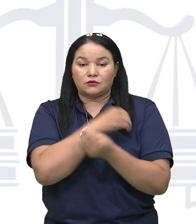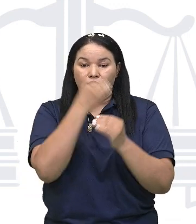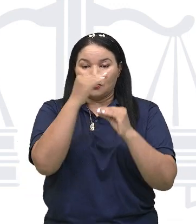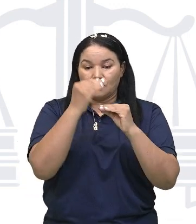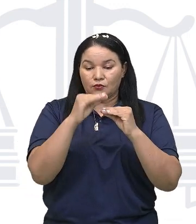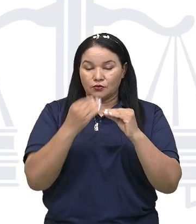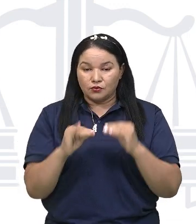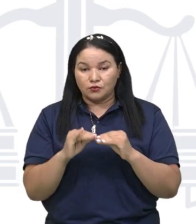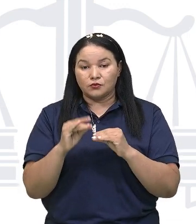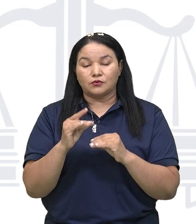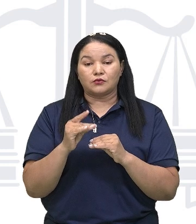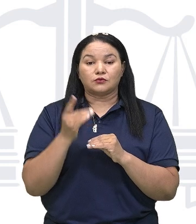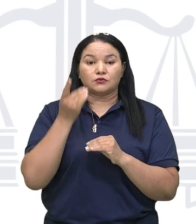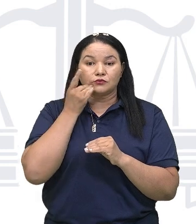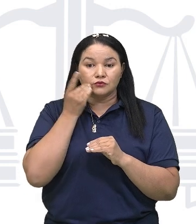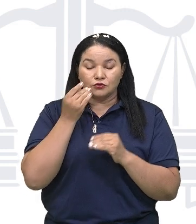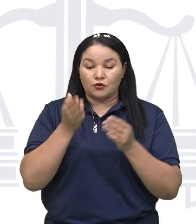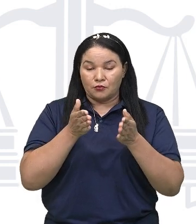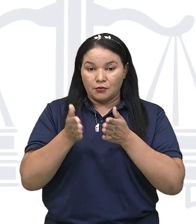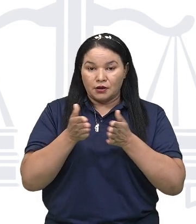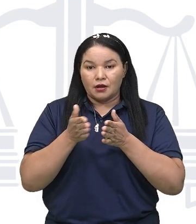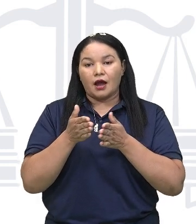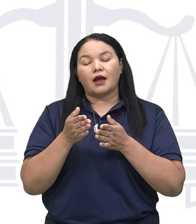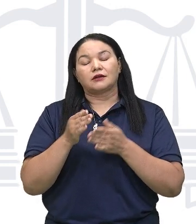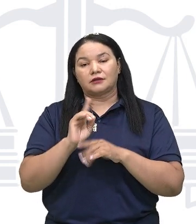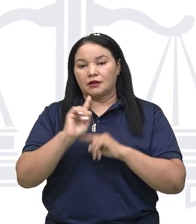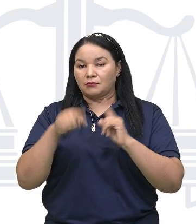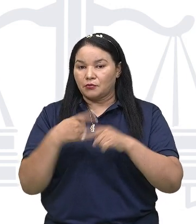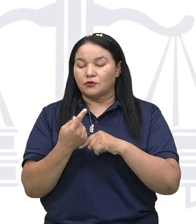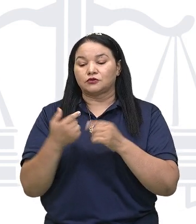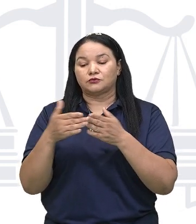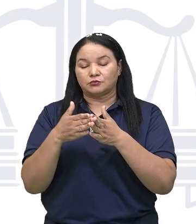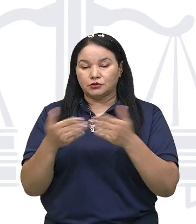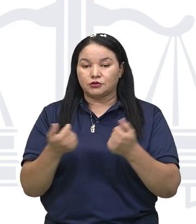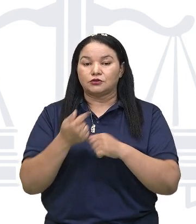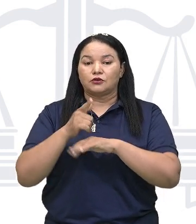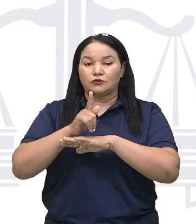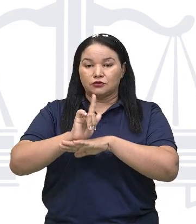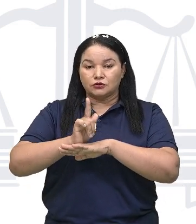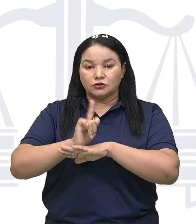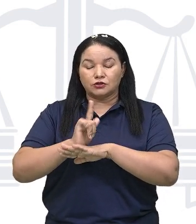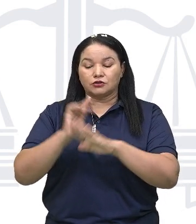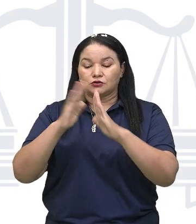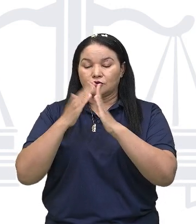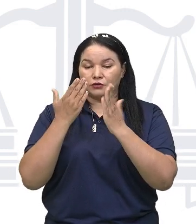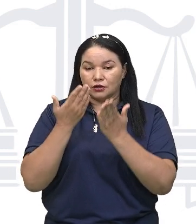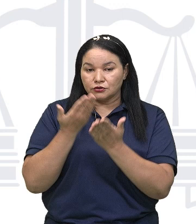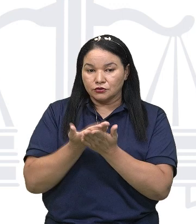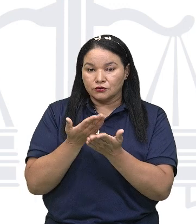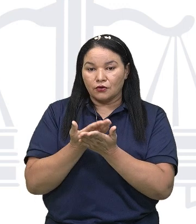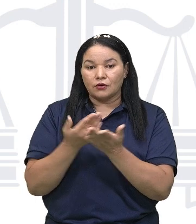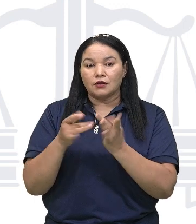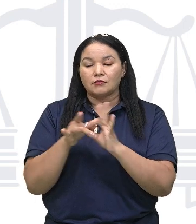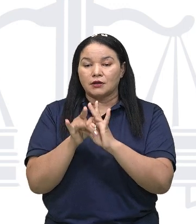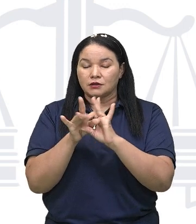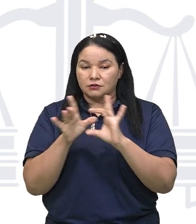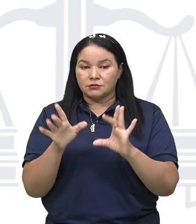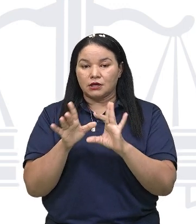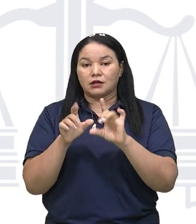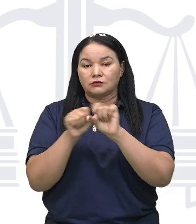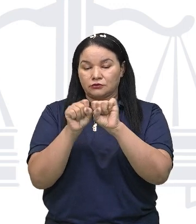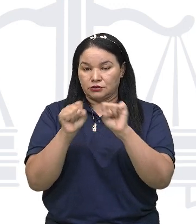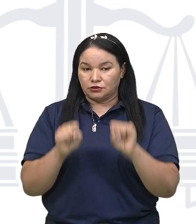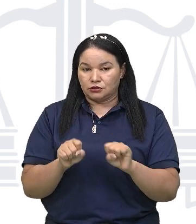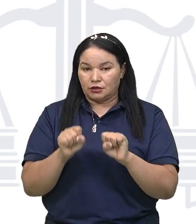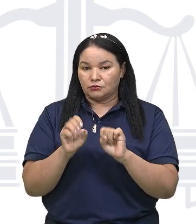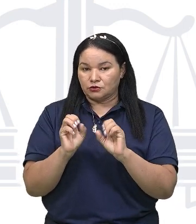então você vai solicitar ao gestor, como a professora Socorro falou, né, da escola sede, né, o desbloqueio das